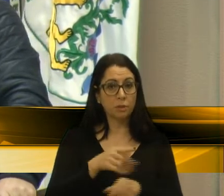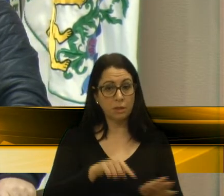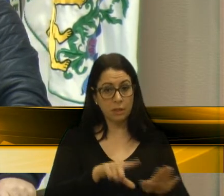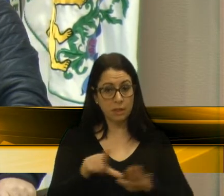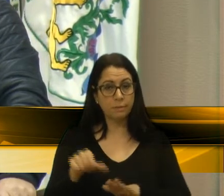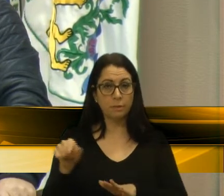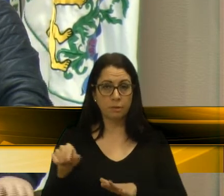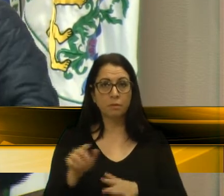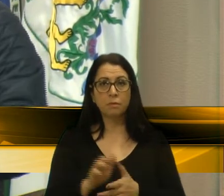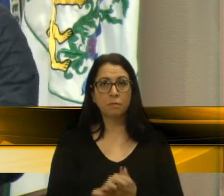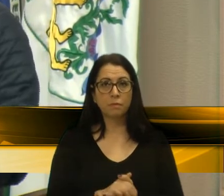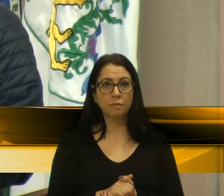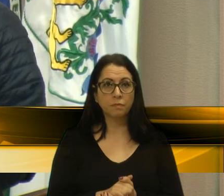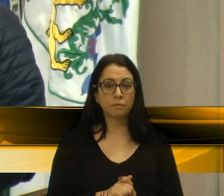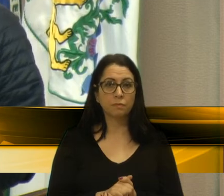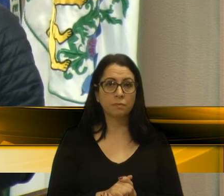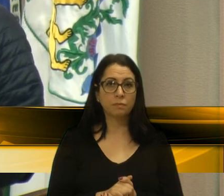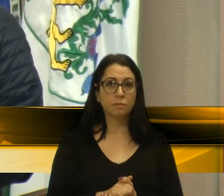semana